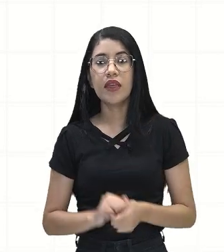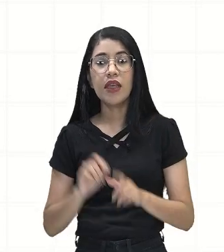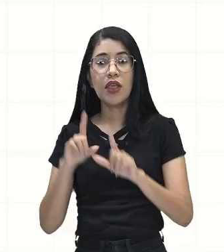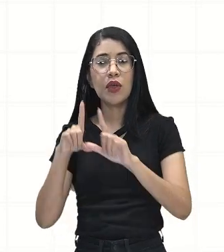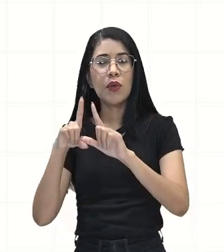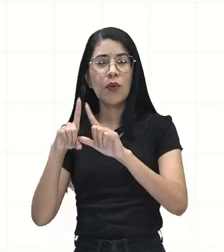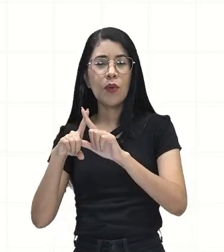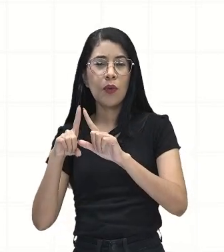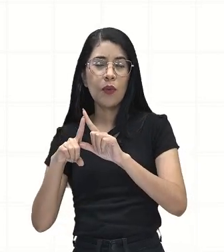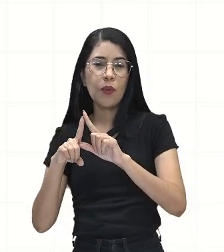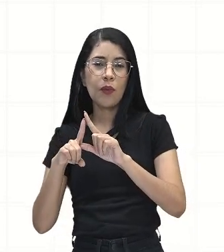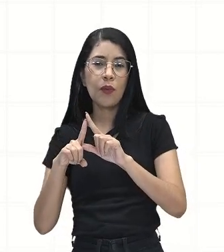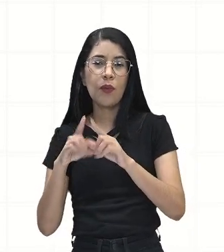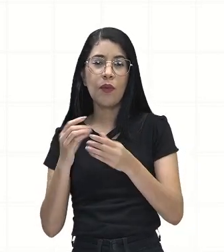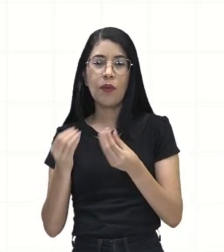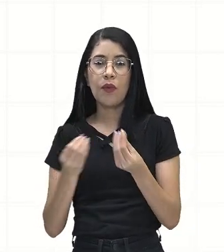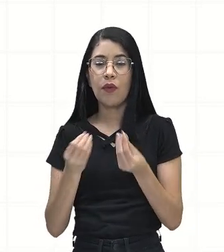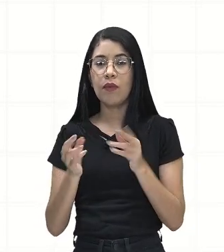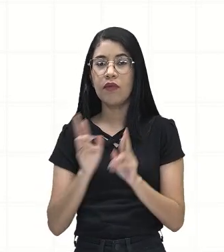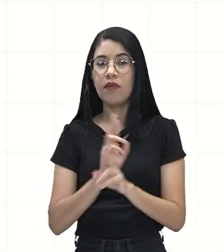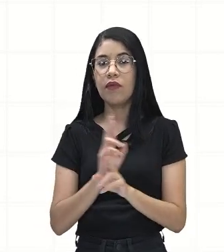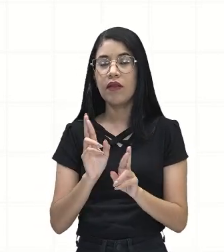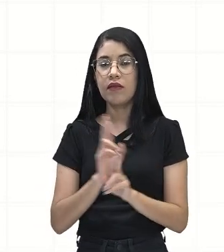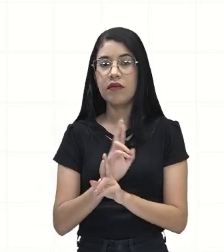vamos estabelecer uma